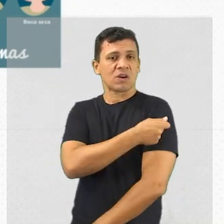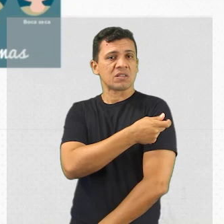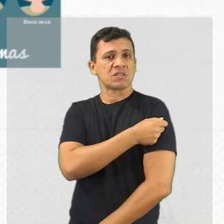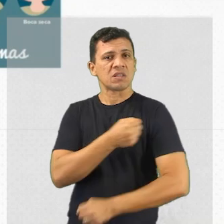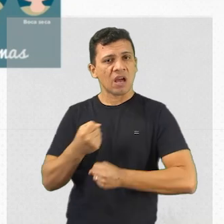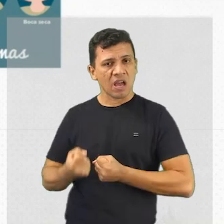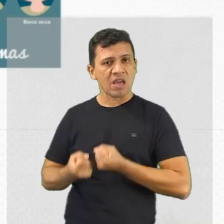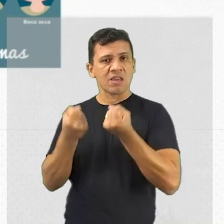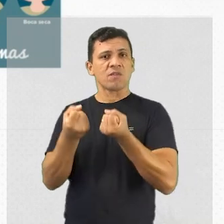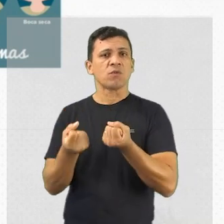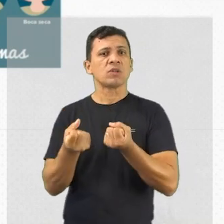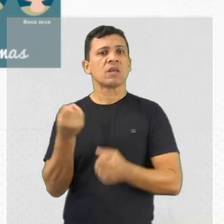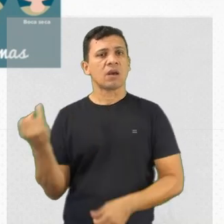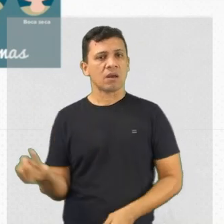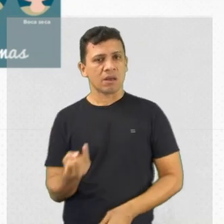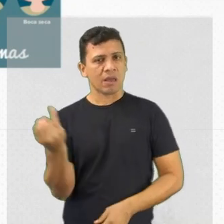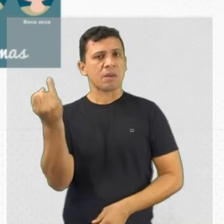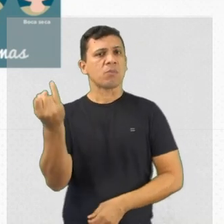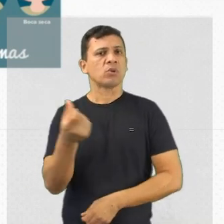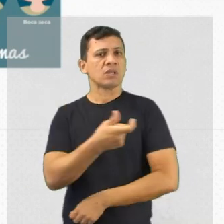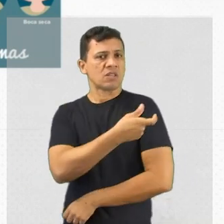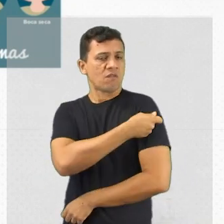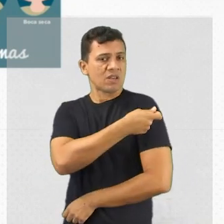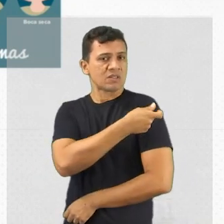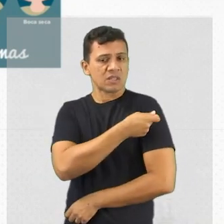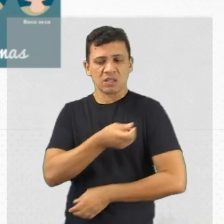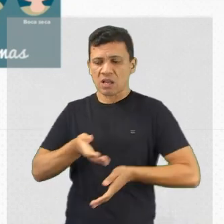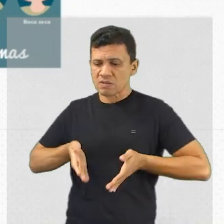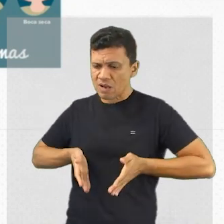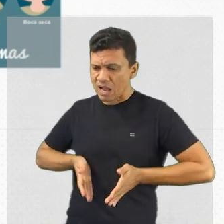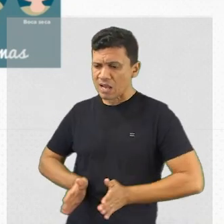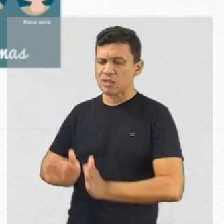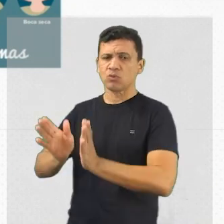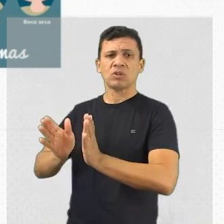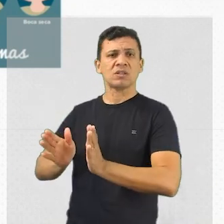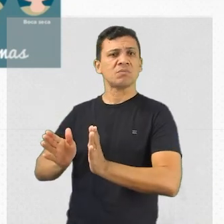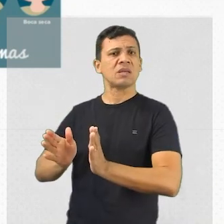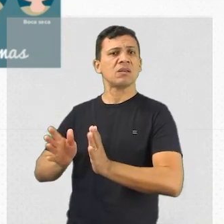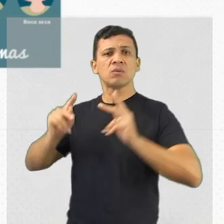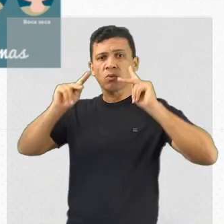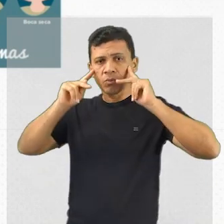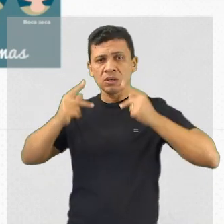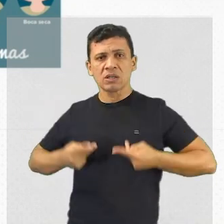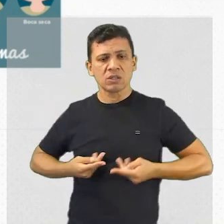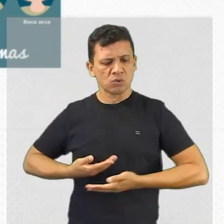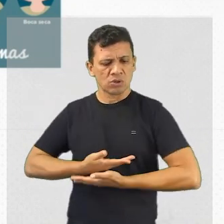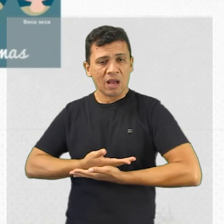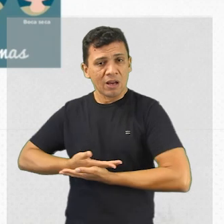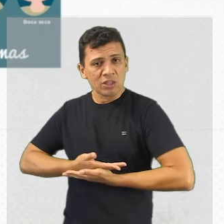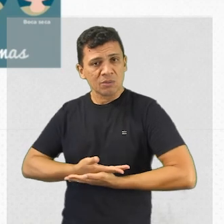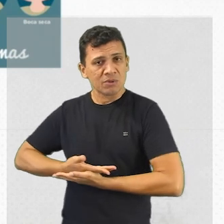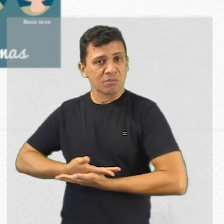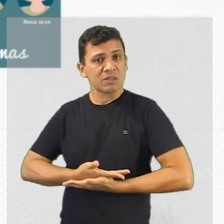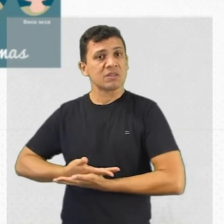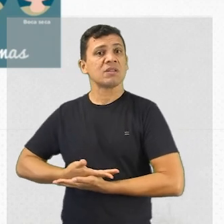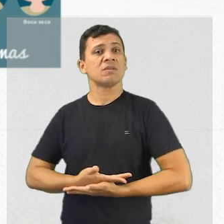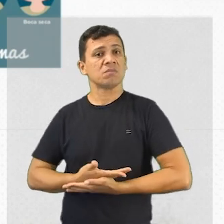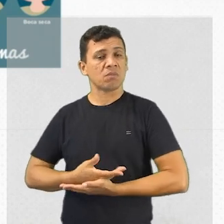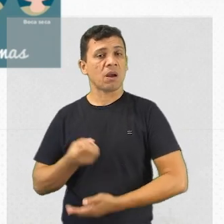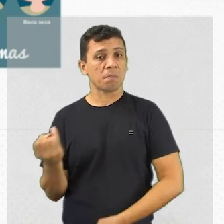a importância das vacinas desde o nascimento, né, do ser humano, desde bebezinho ali, dos